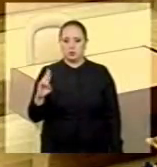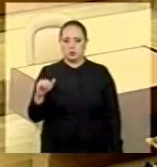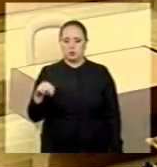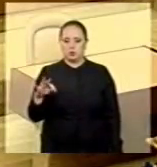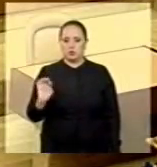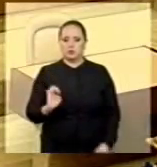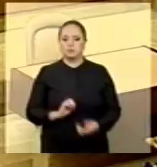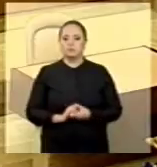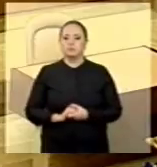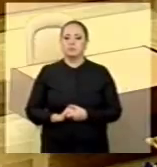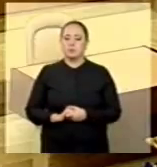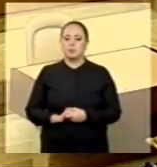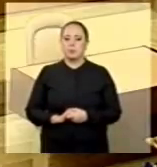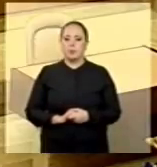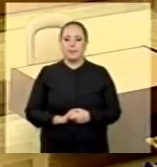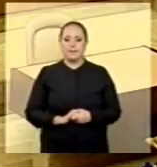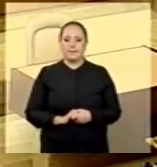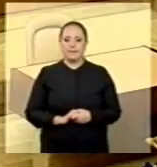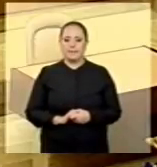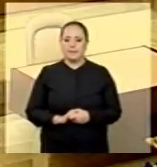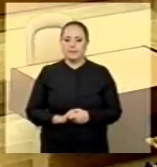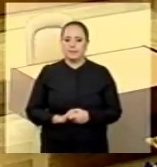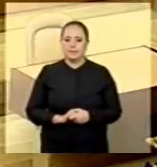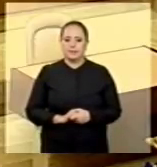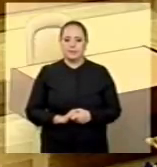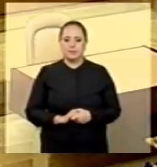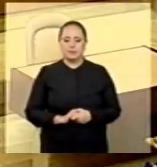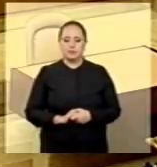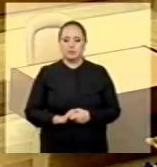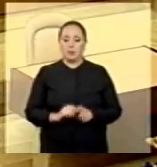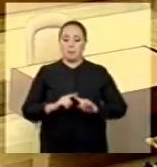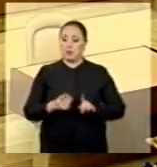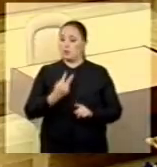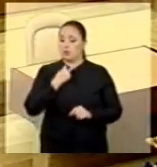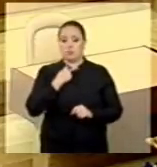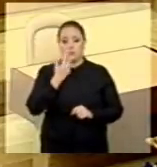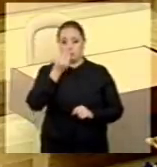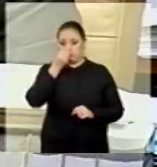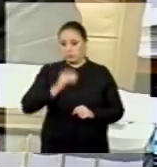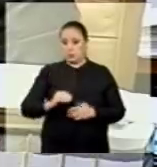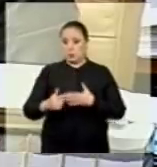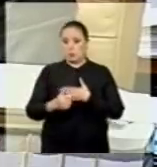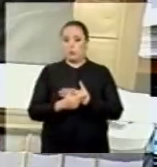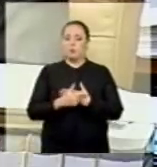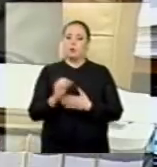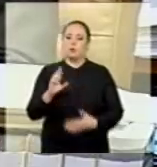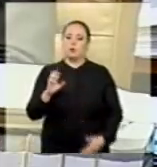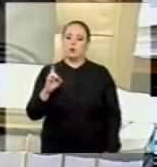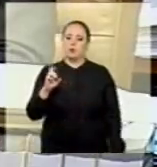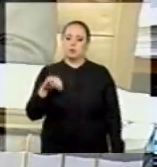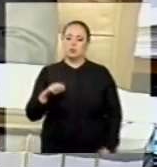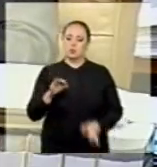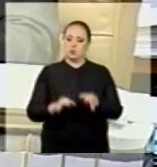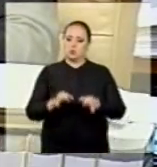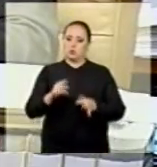se pode ignorar, muito menos desconsiderar, o papel eminente que a ordem jurídica atribuiu ao Supremo